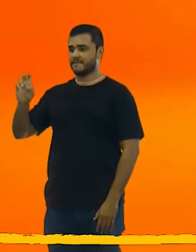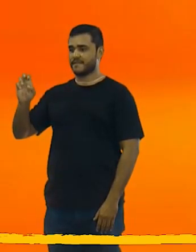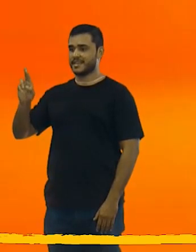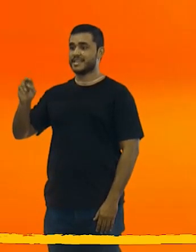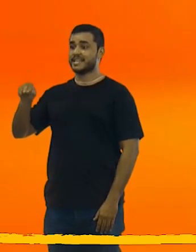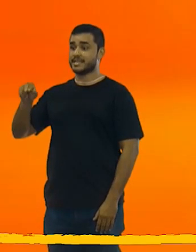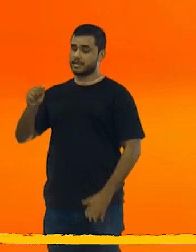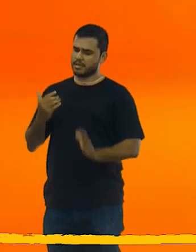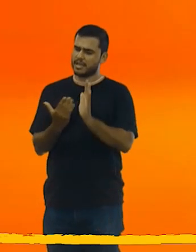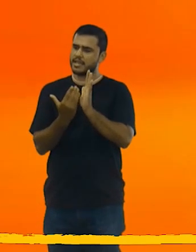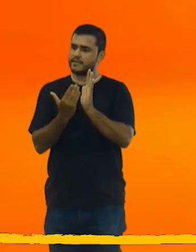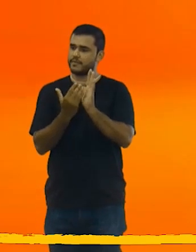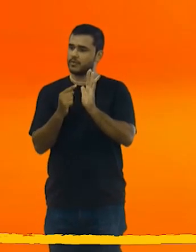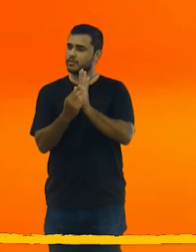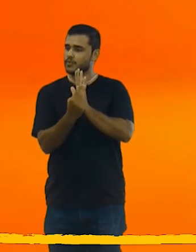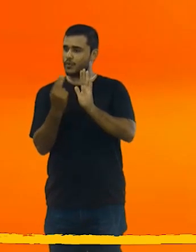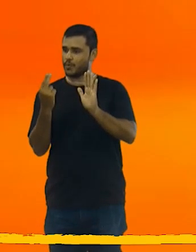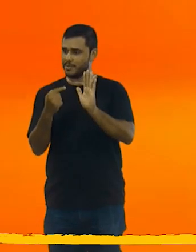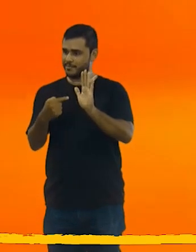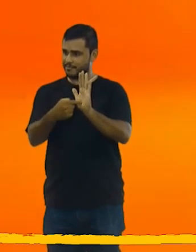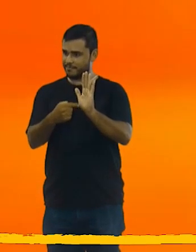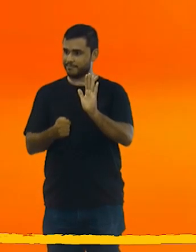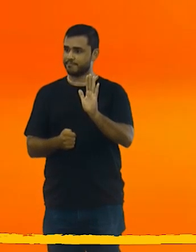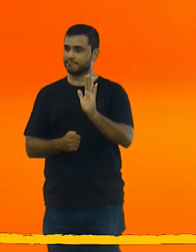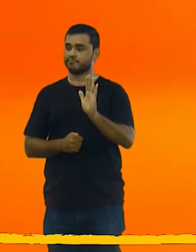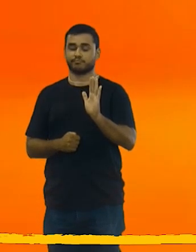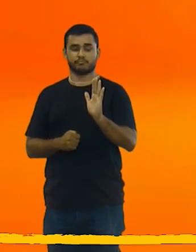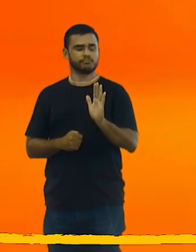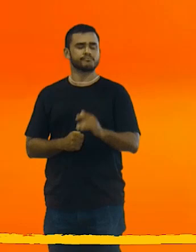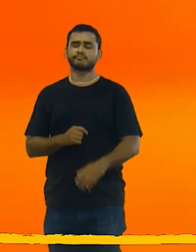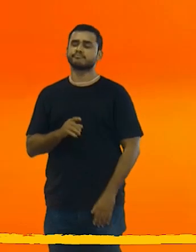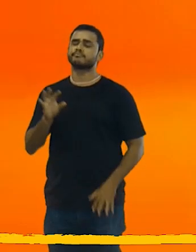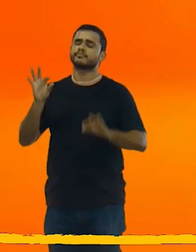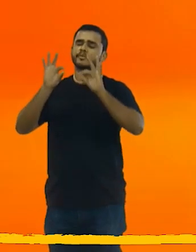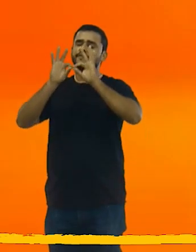Observe esses versos. Catar feijão.